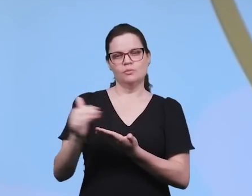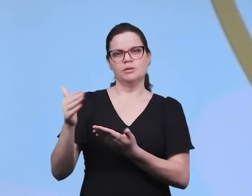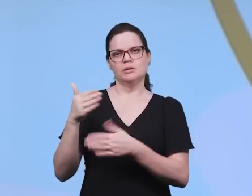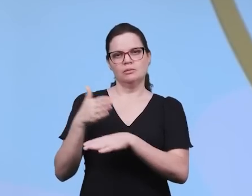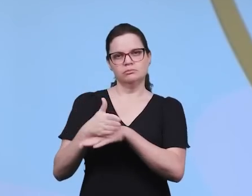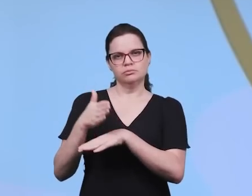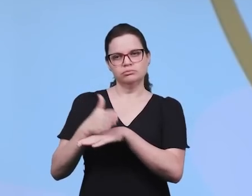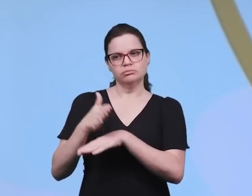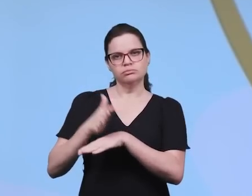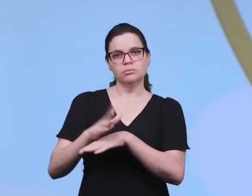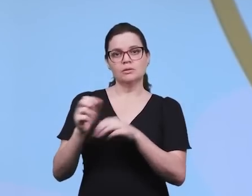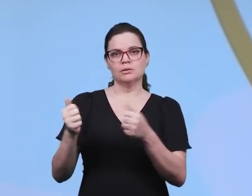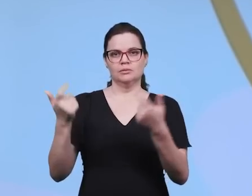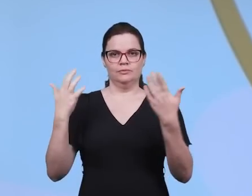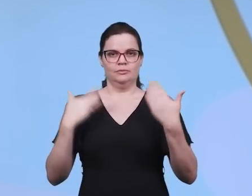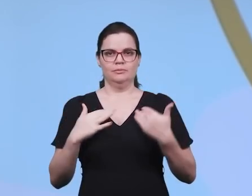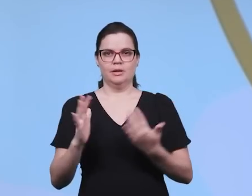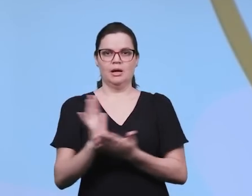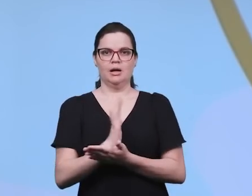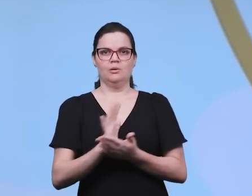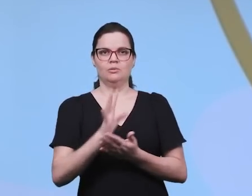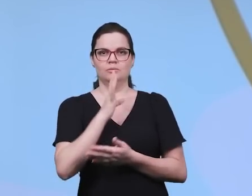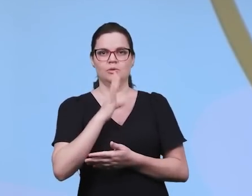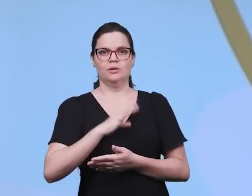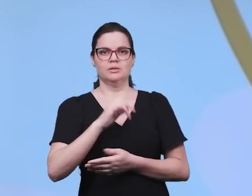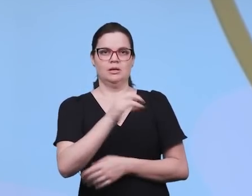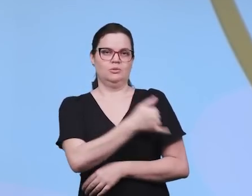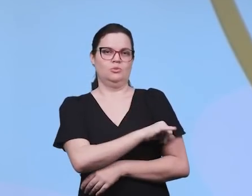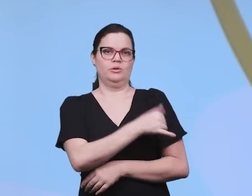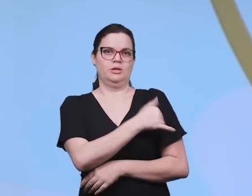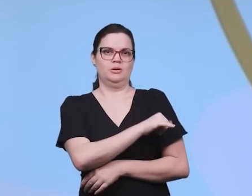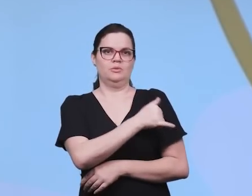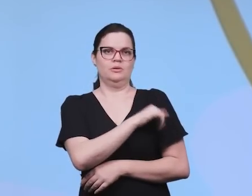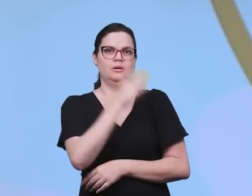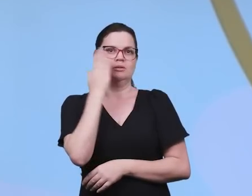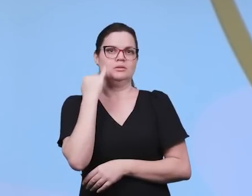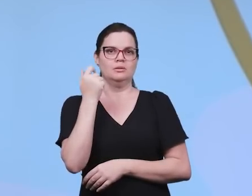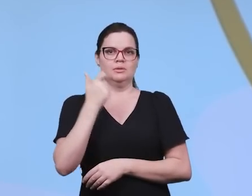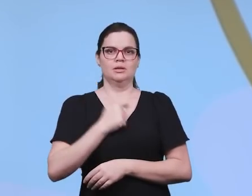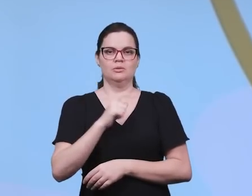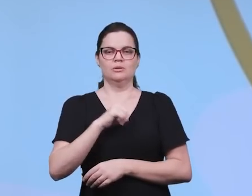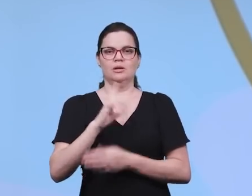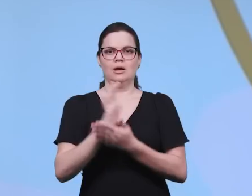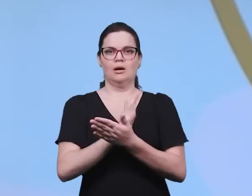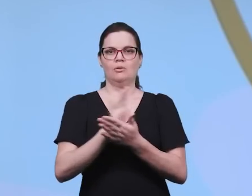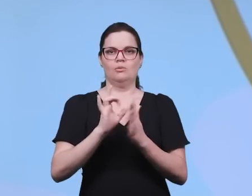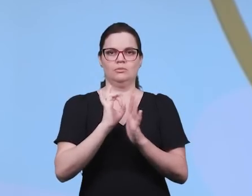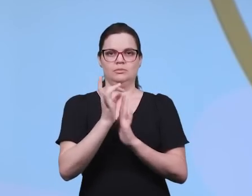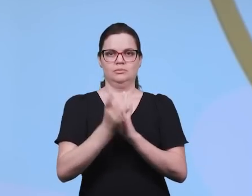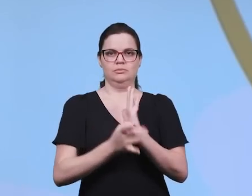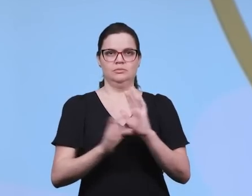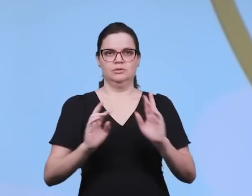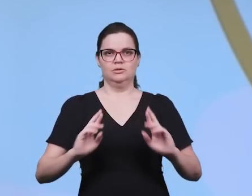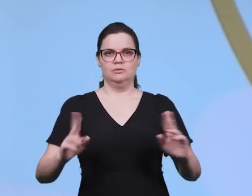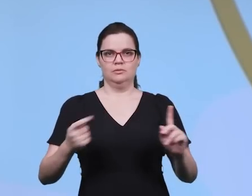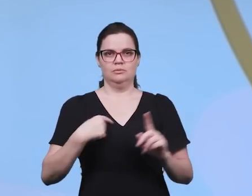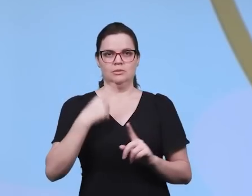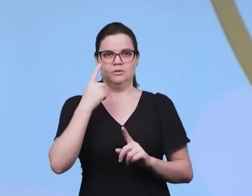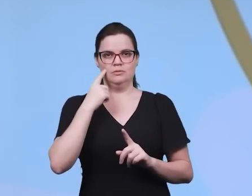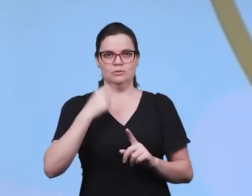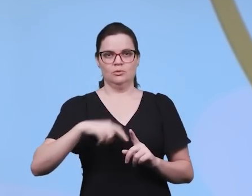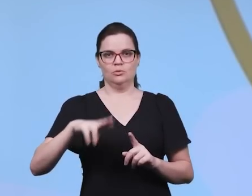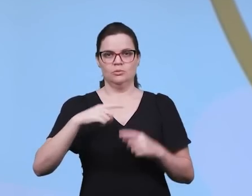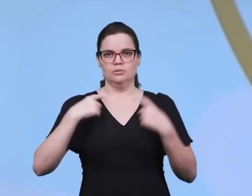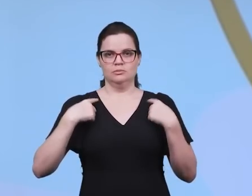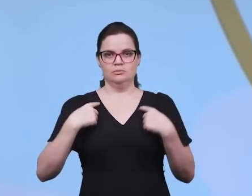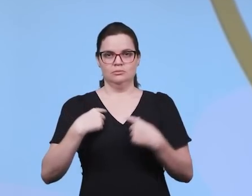né? Alguns que me conhecem lá no Rio de Janeiro sabem que eu tenho umas peculiaridades, né? Como os irmãos podem estar vendo, eu estou aqui